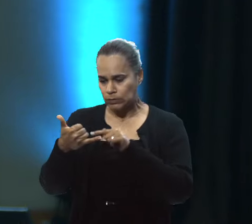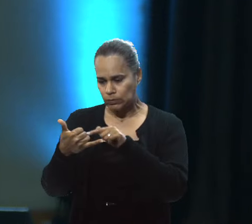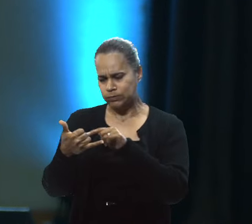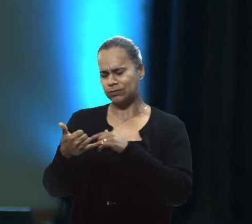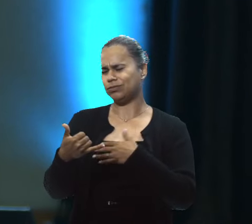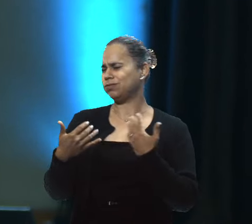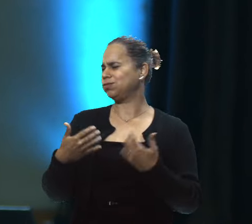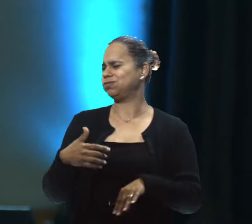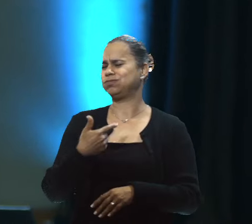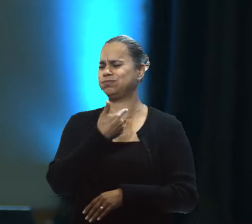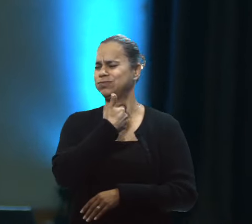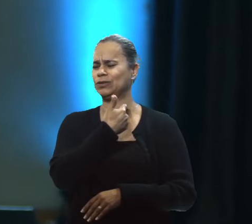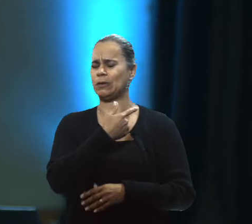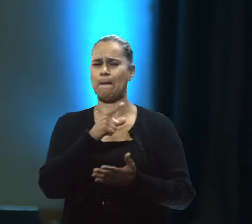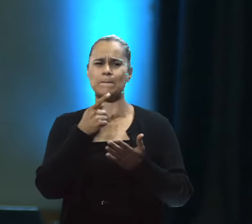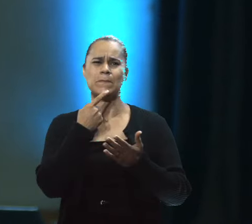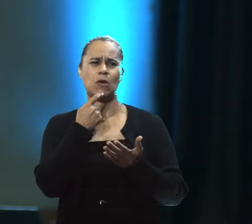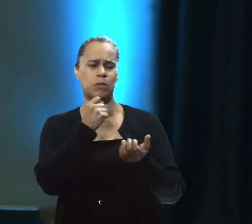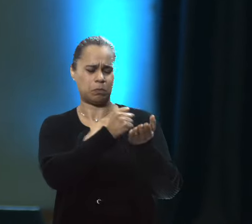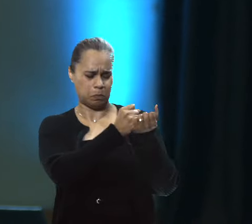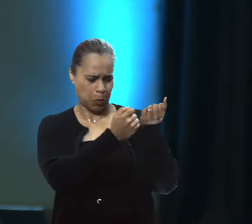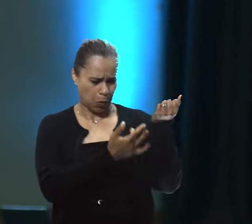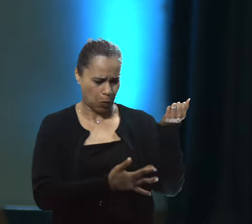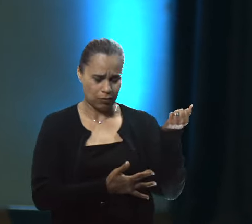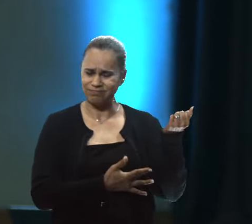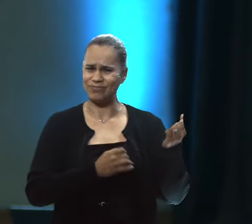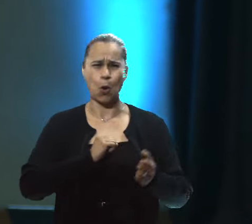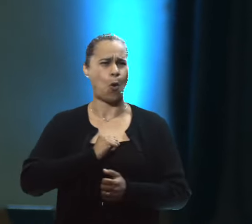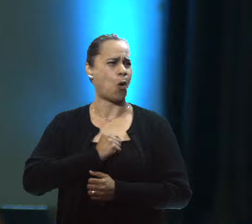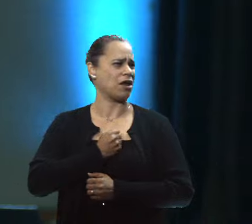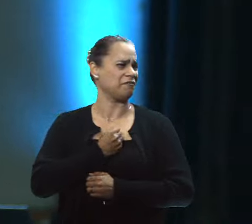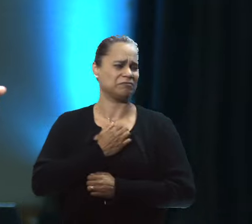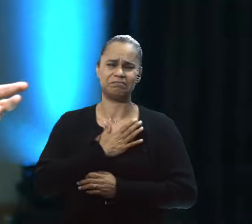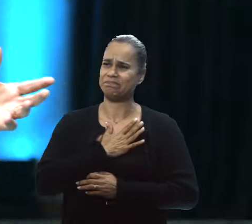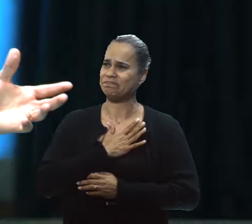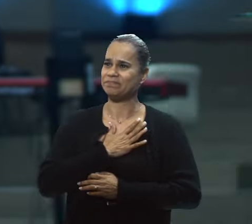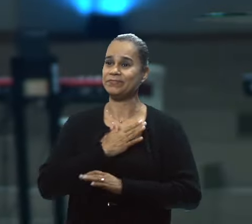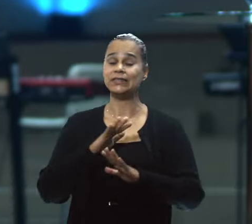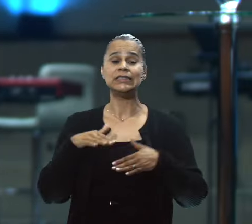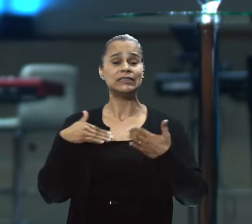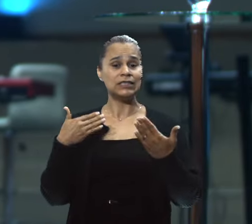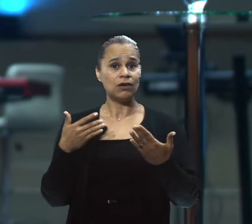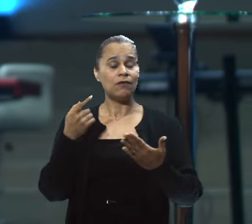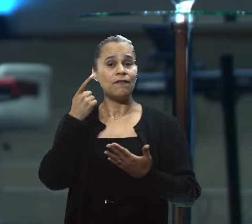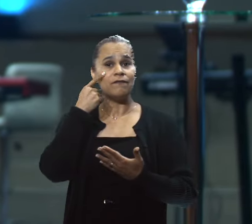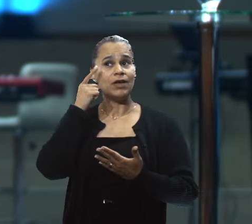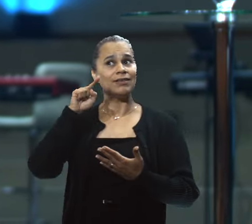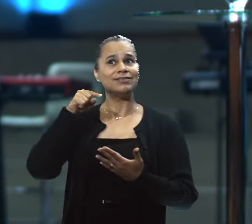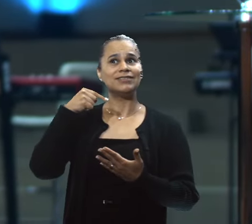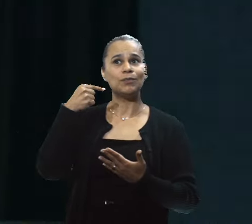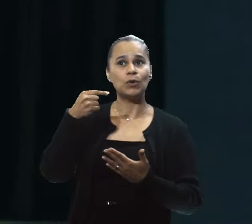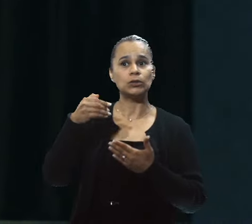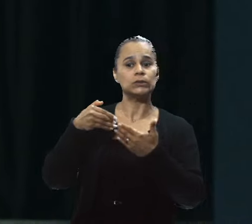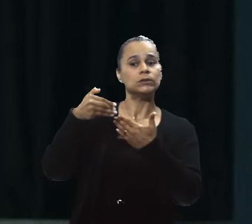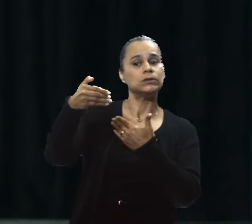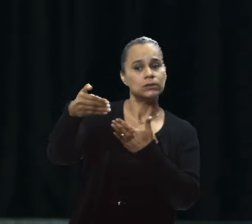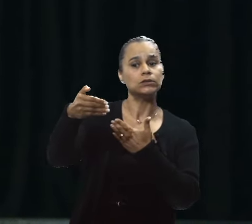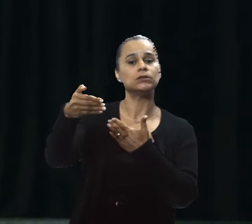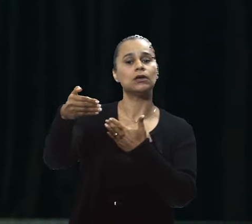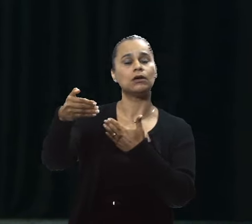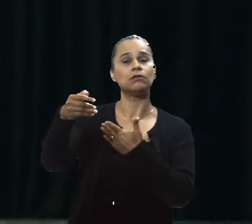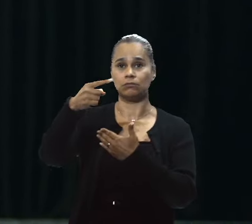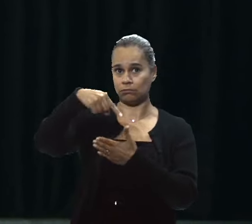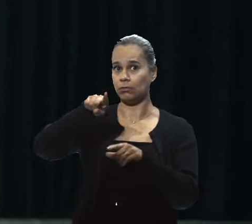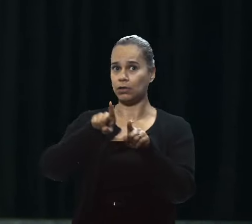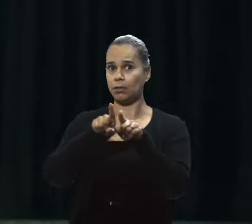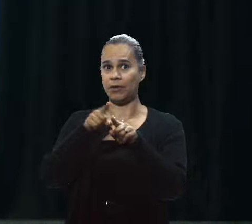perto, né, a esposa ali, horrível. E aí, a gente vê depois na sequência, você deve ter visto também,